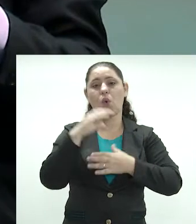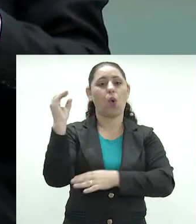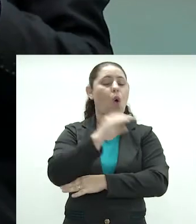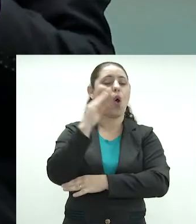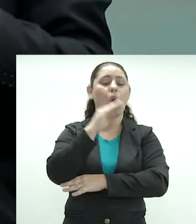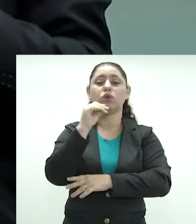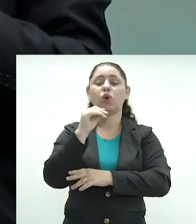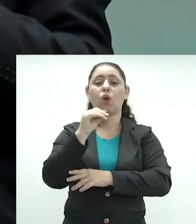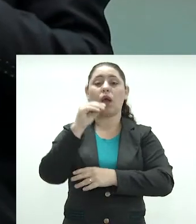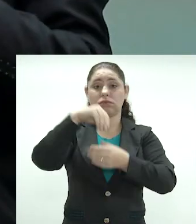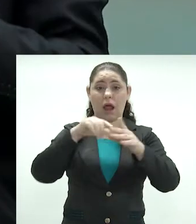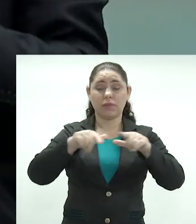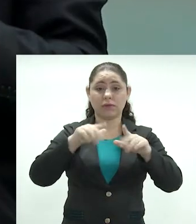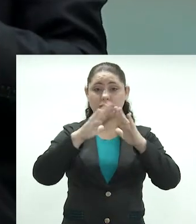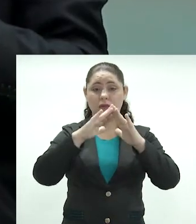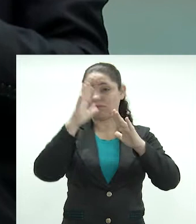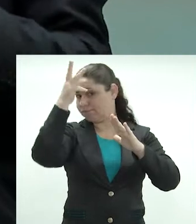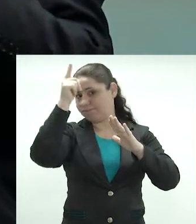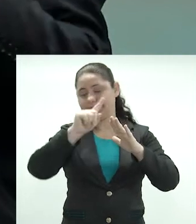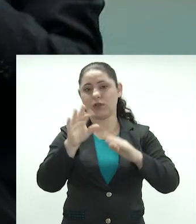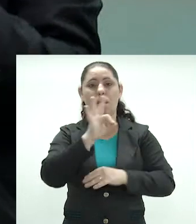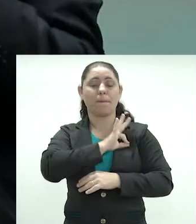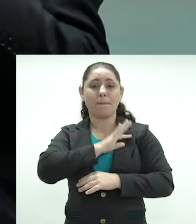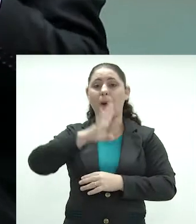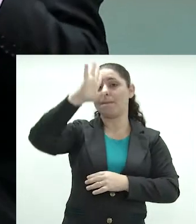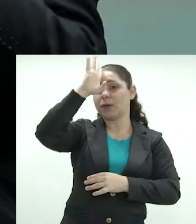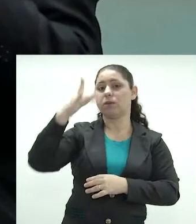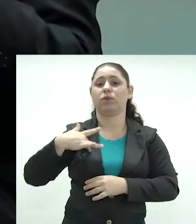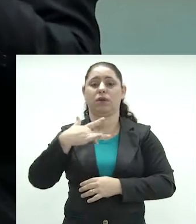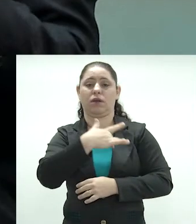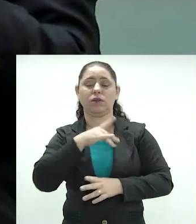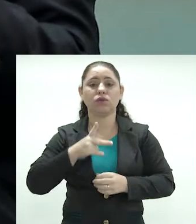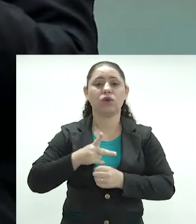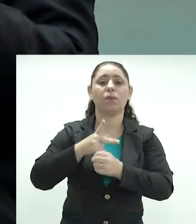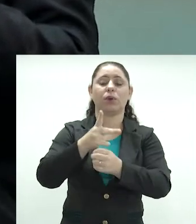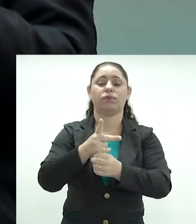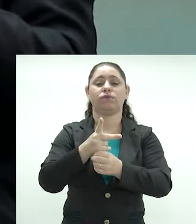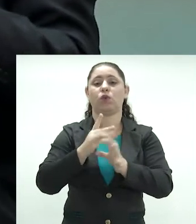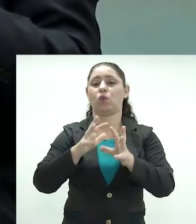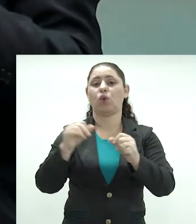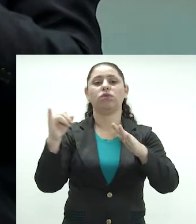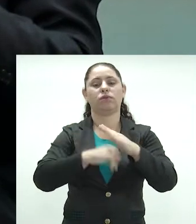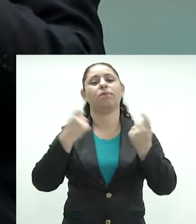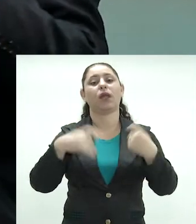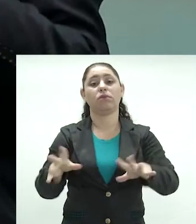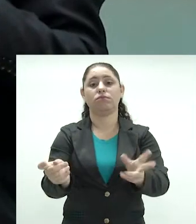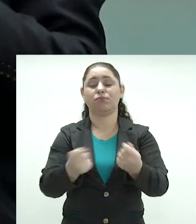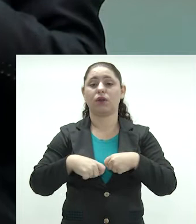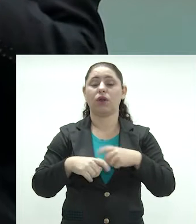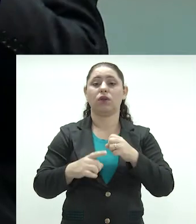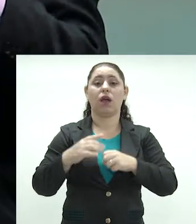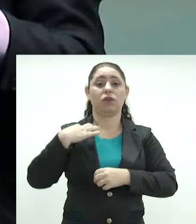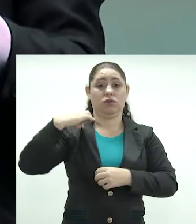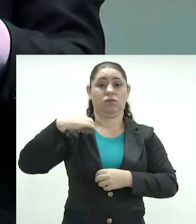emergência, o home office não vai resolver. Eu penso que nesse momento, o policial, o bombeiro, o médico, o promotor, essas